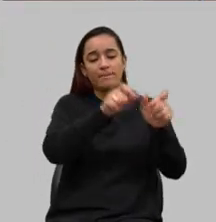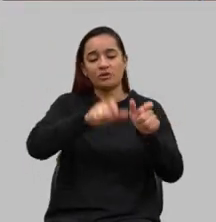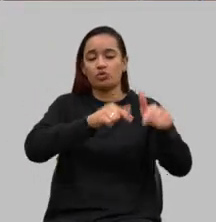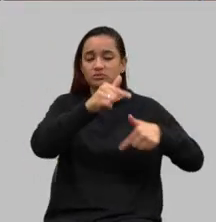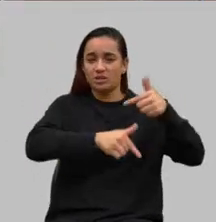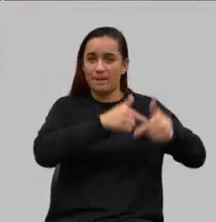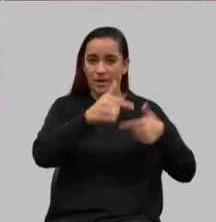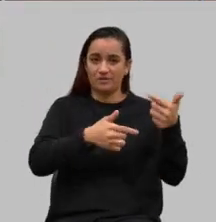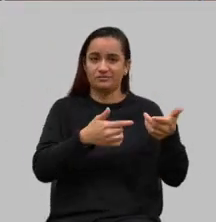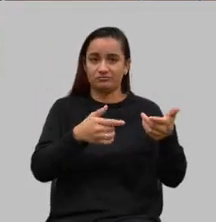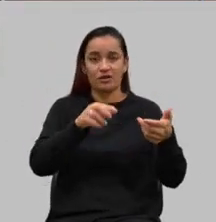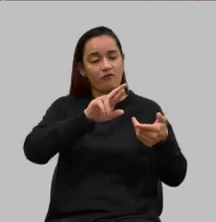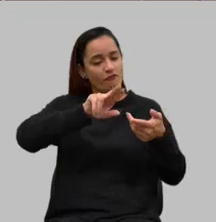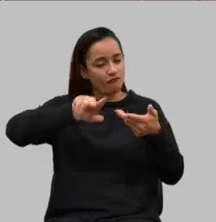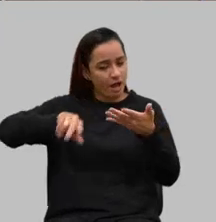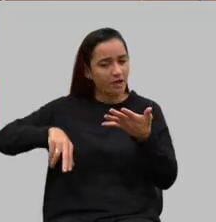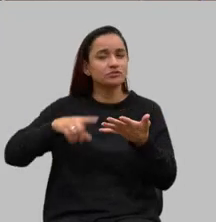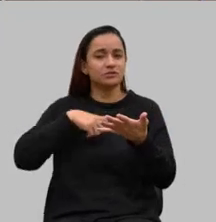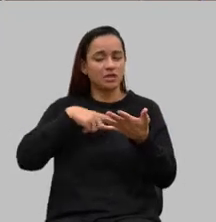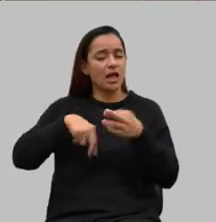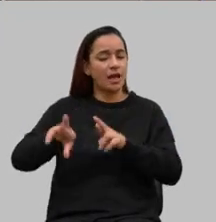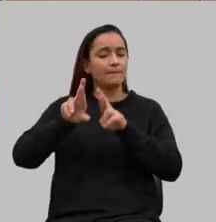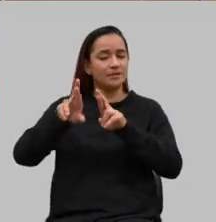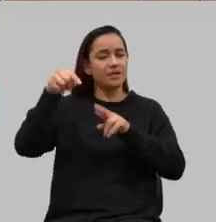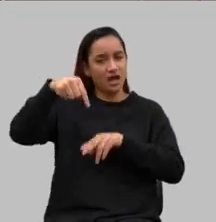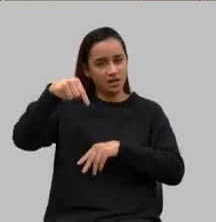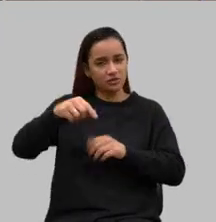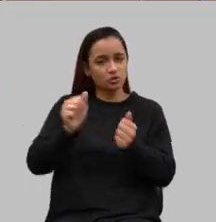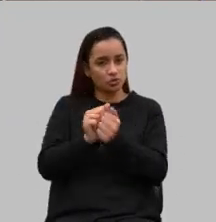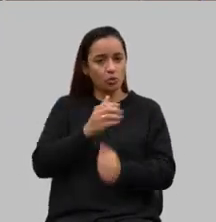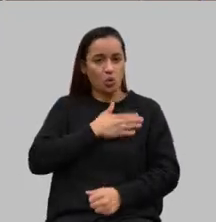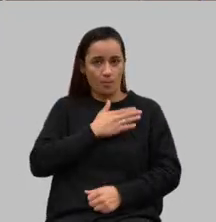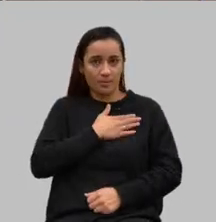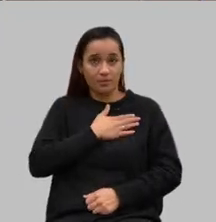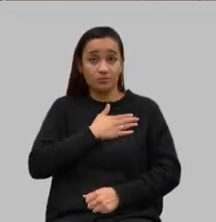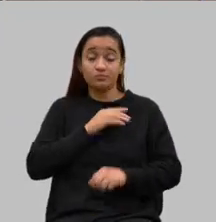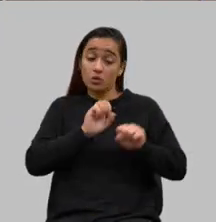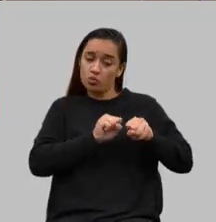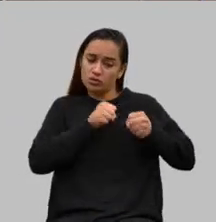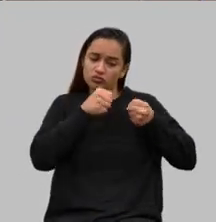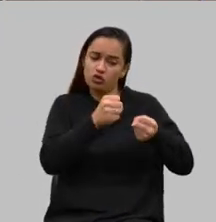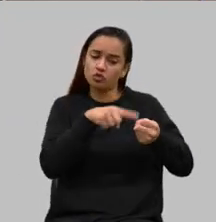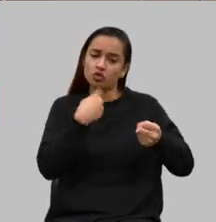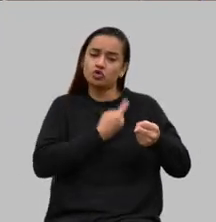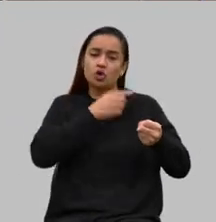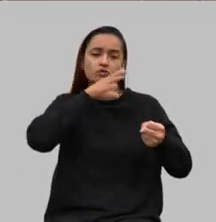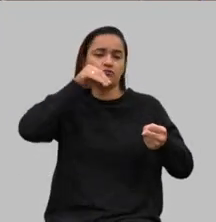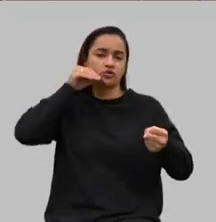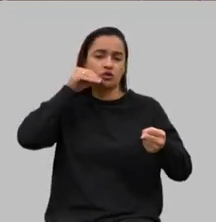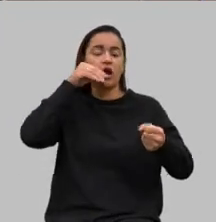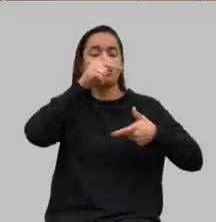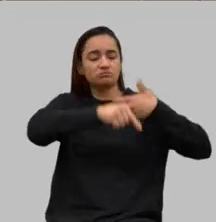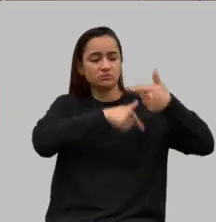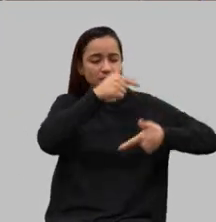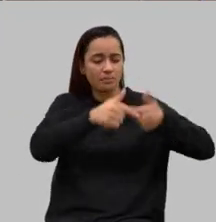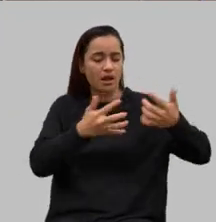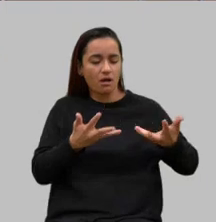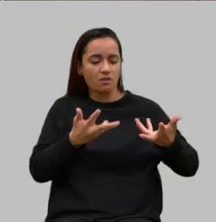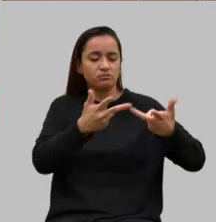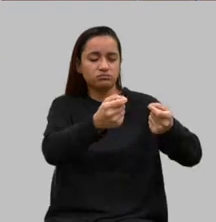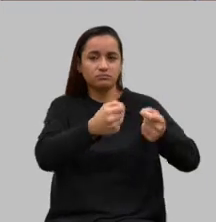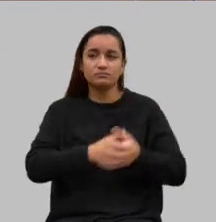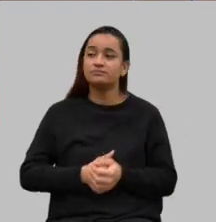deles aqui representados comigo e e o esforço dos nossos servidores no aprimoramento do nosso trabalho